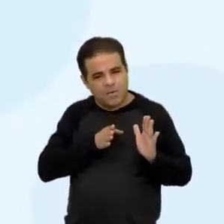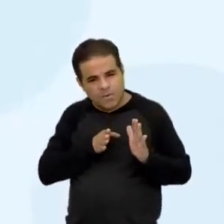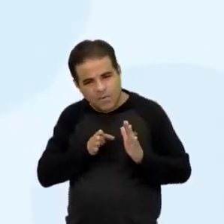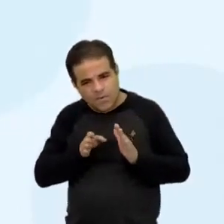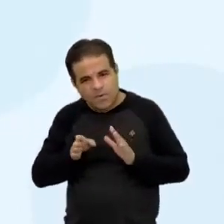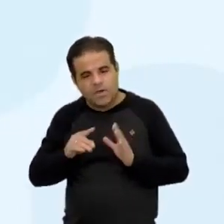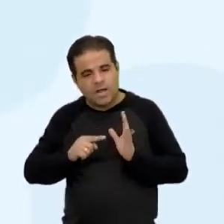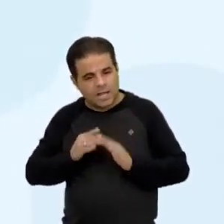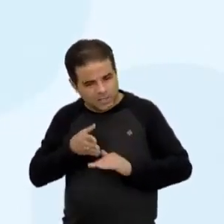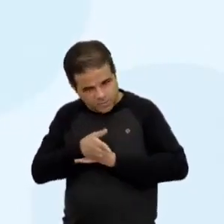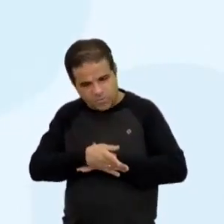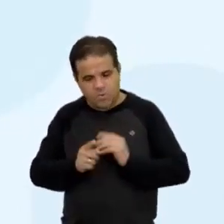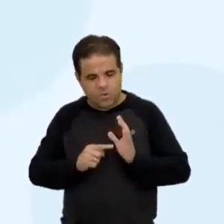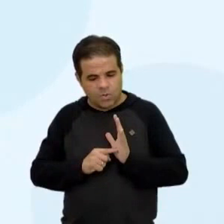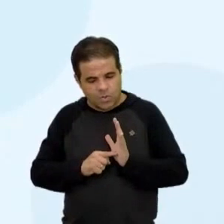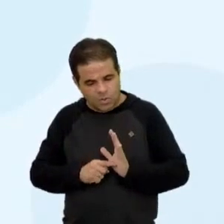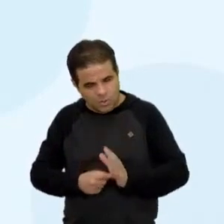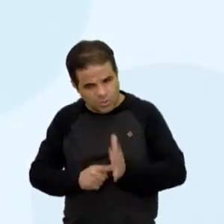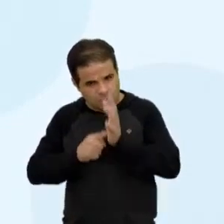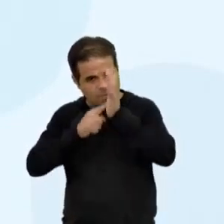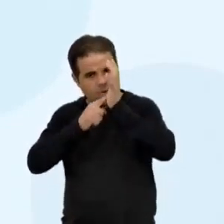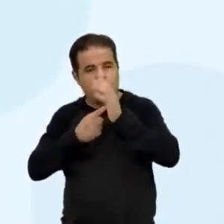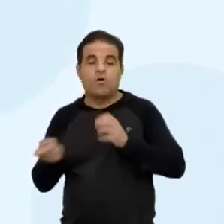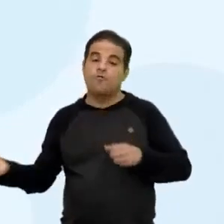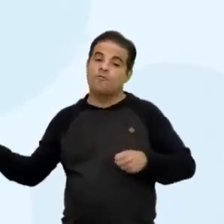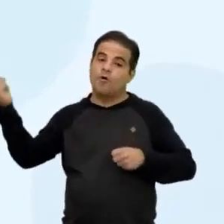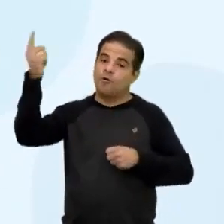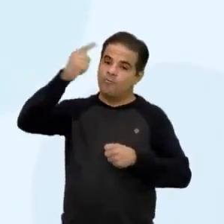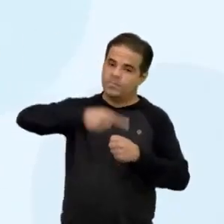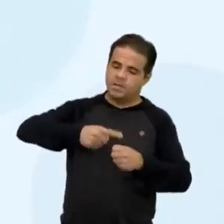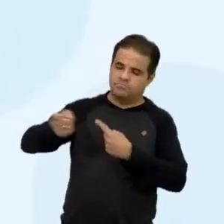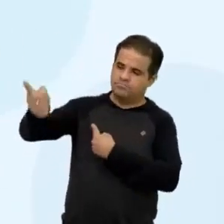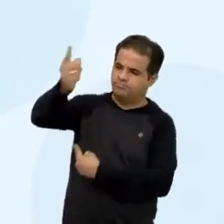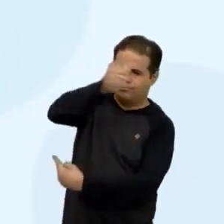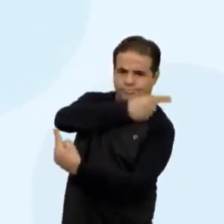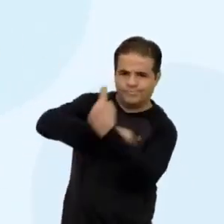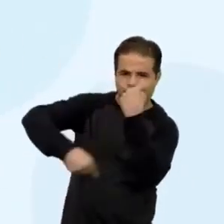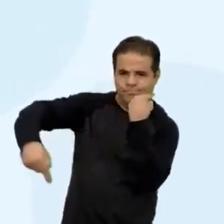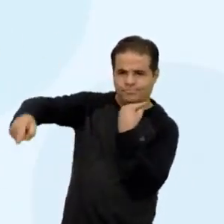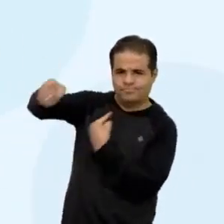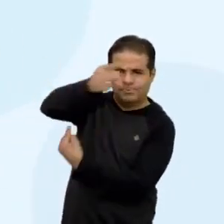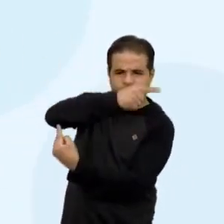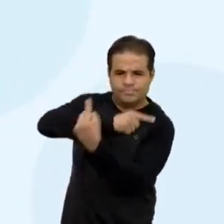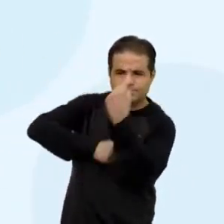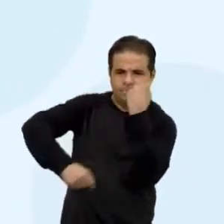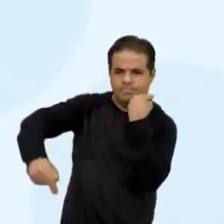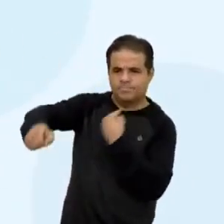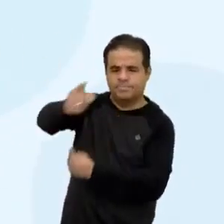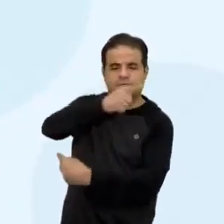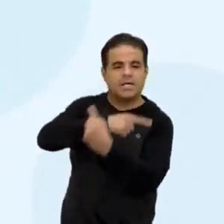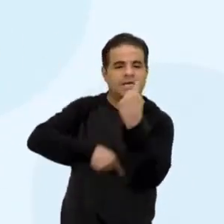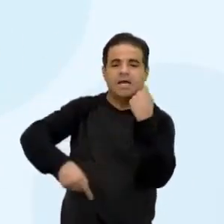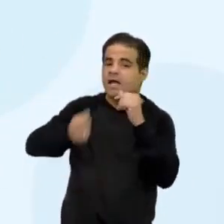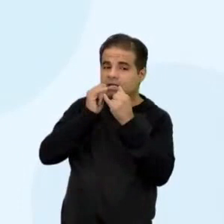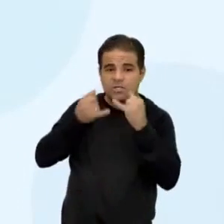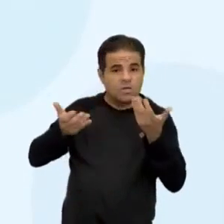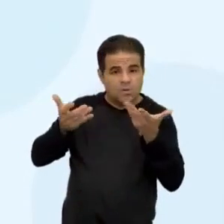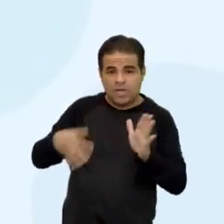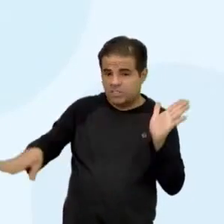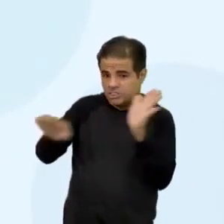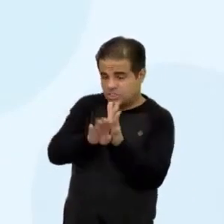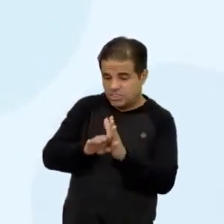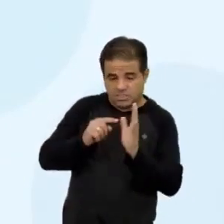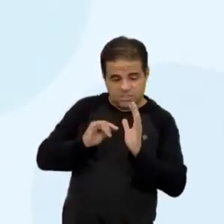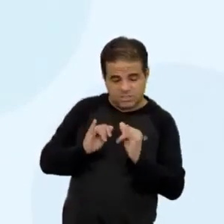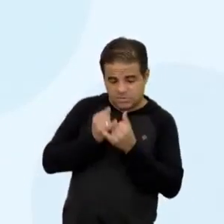pelo motor, tá? E ela tá voltando para cá. Então, se a minha intenção é que essa energia não chegue no motor, eu